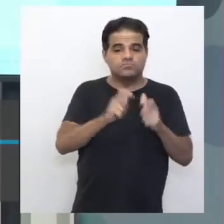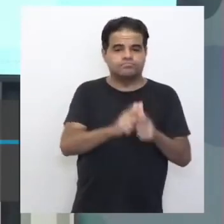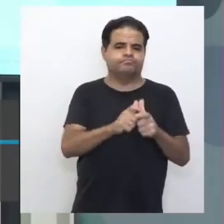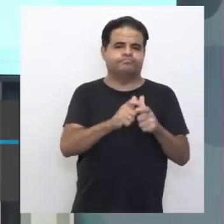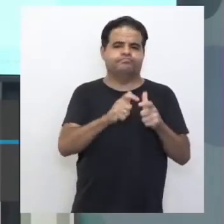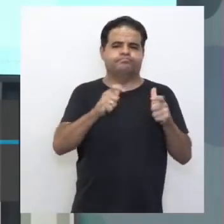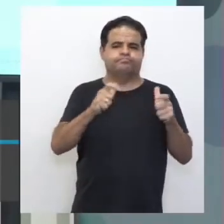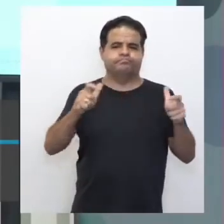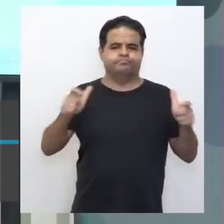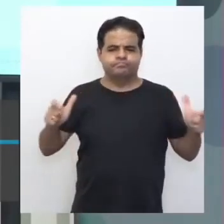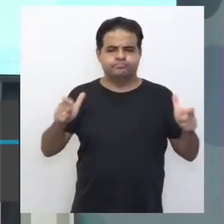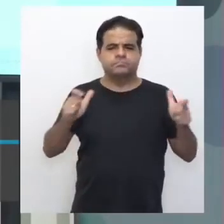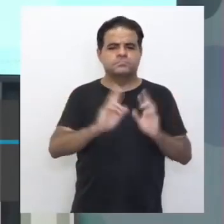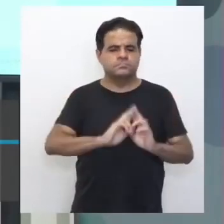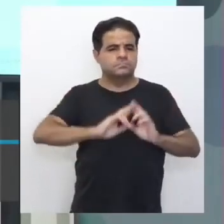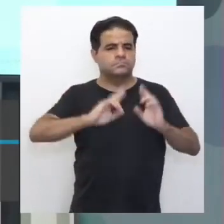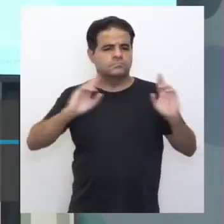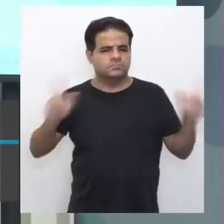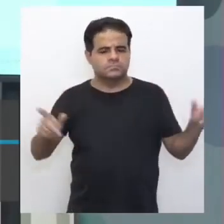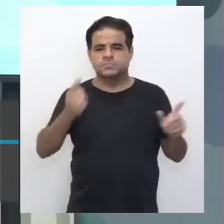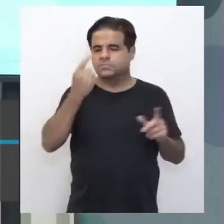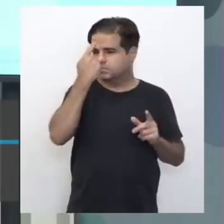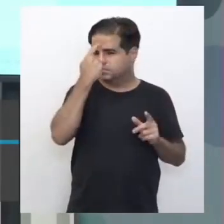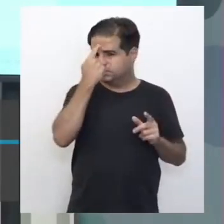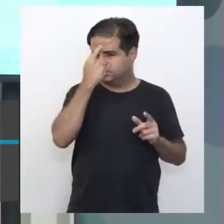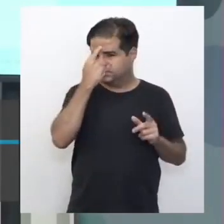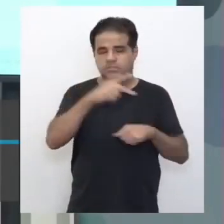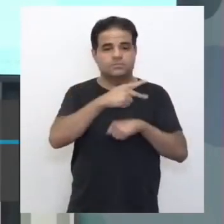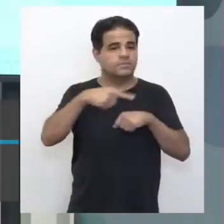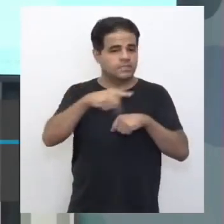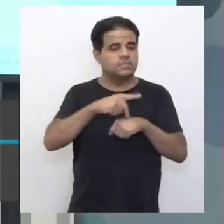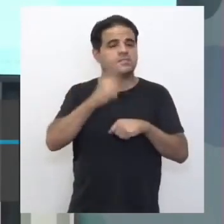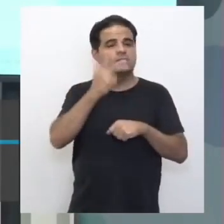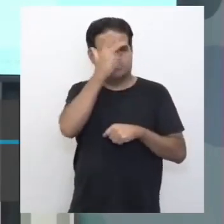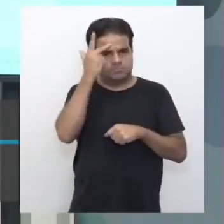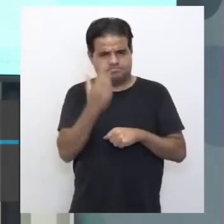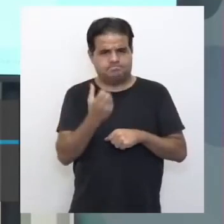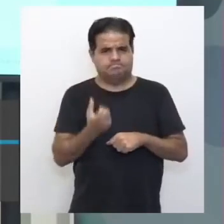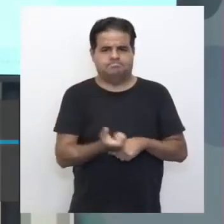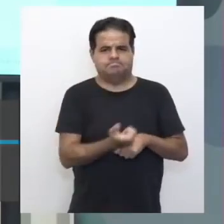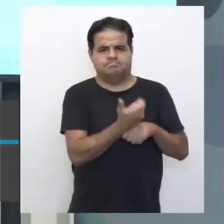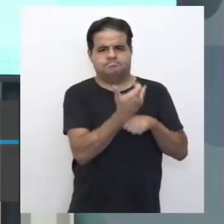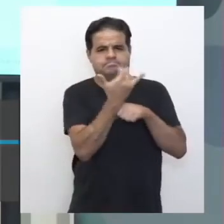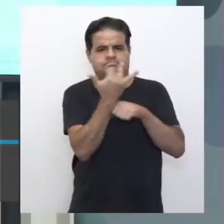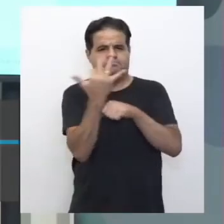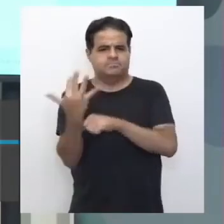territorial, diferentemente da Índia, que é um país populoso,